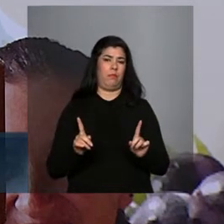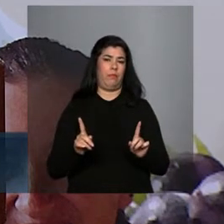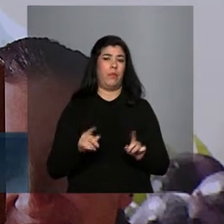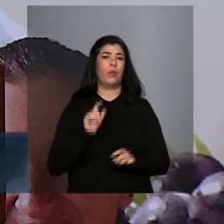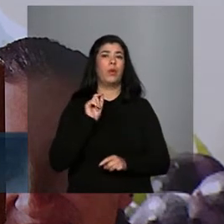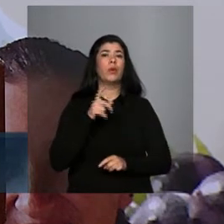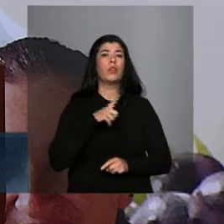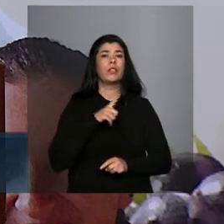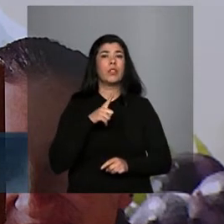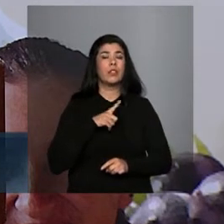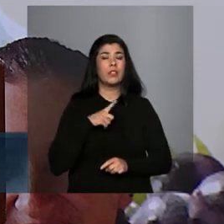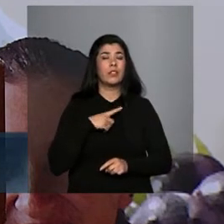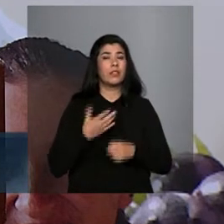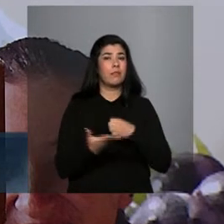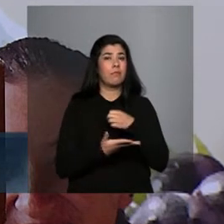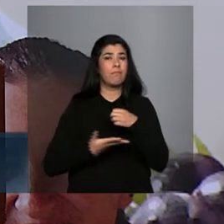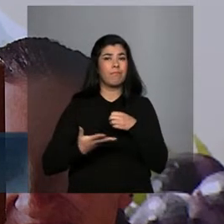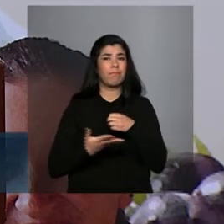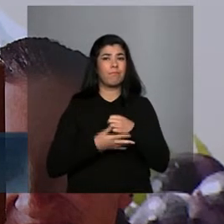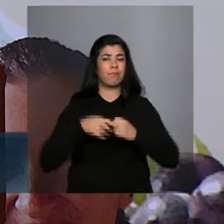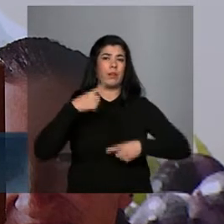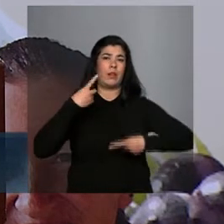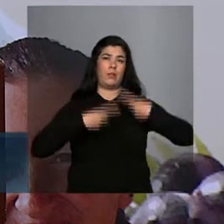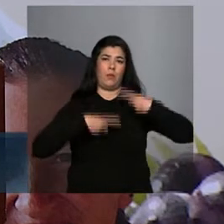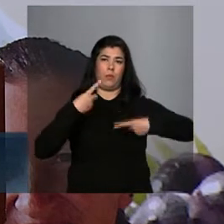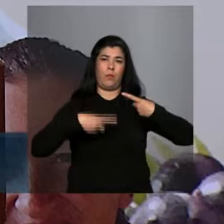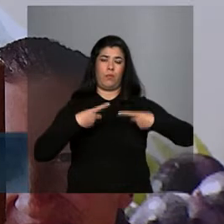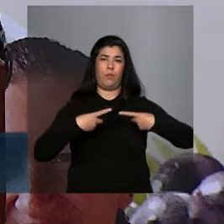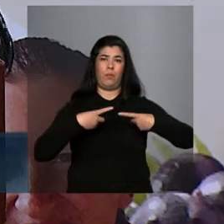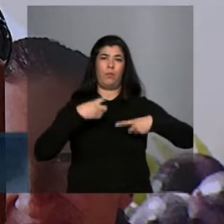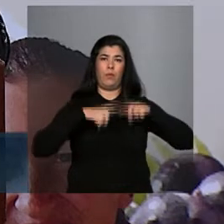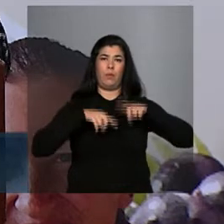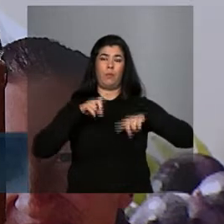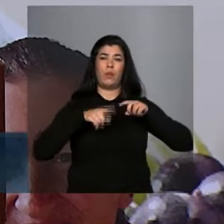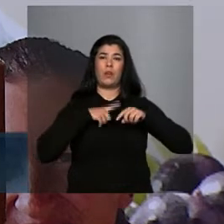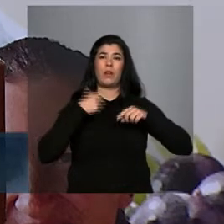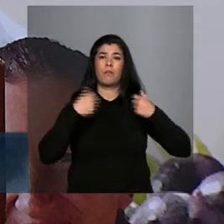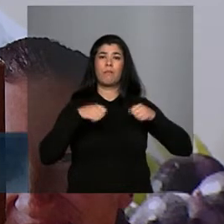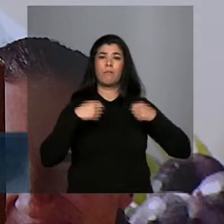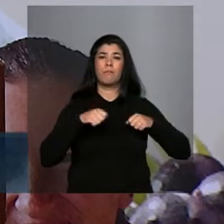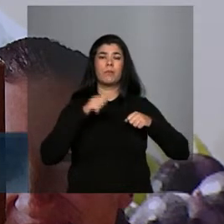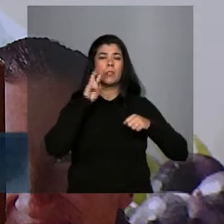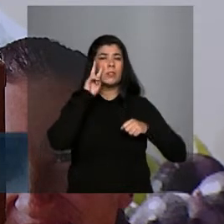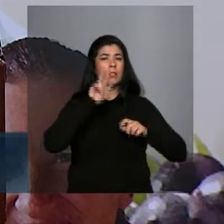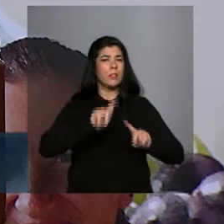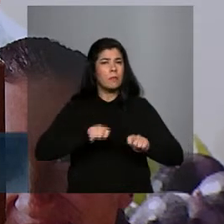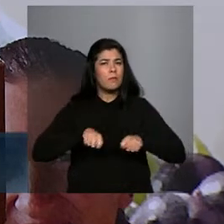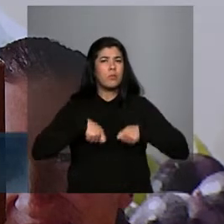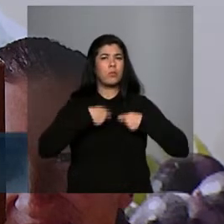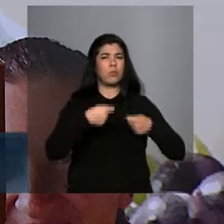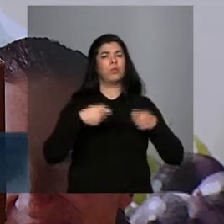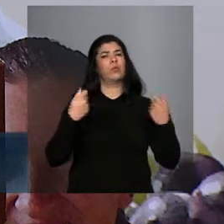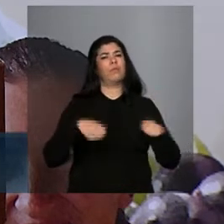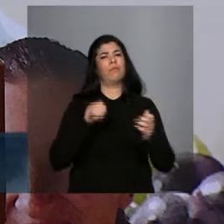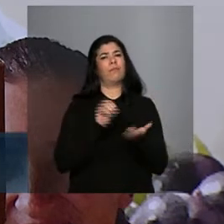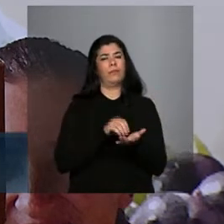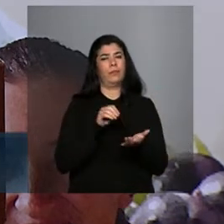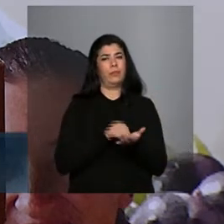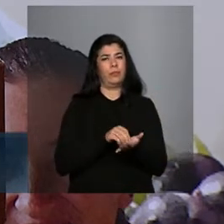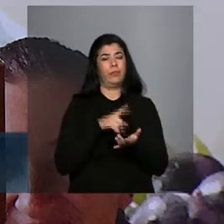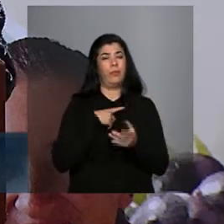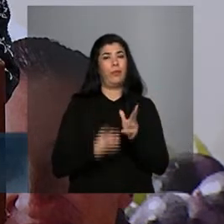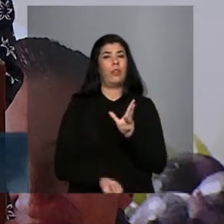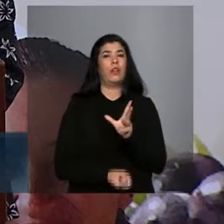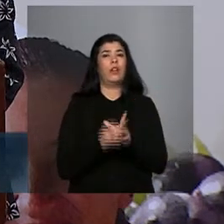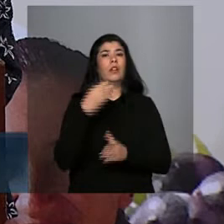esteio da nossa política é reconhecer que nós temos de fazer um imenso esforço para criar,